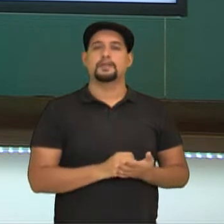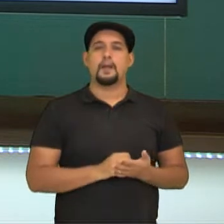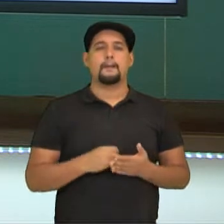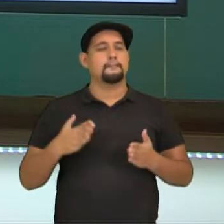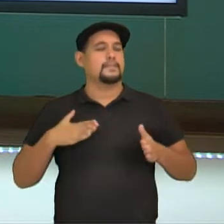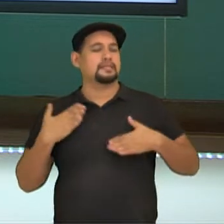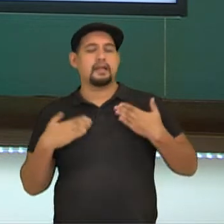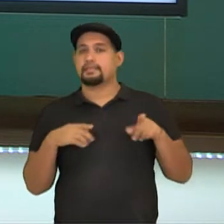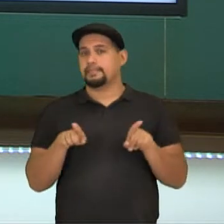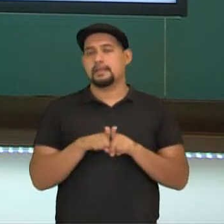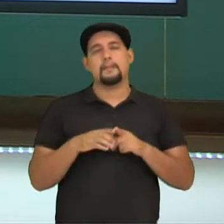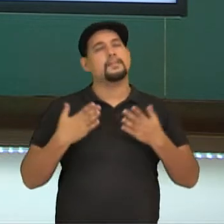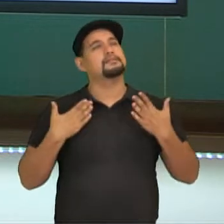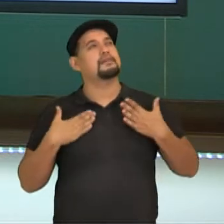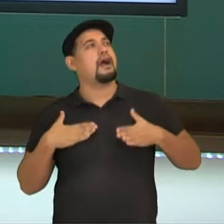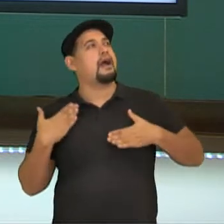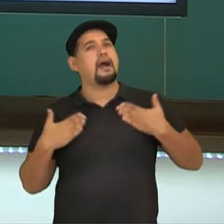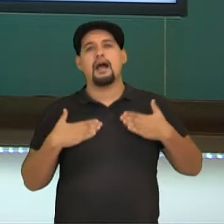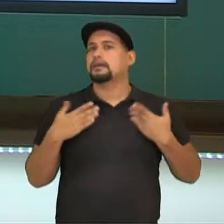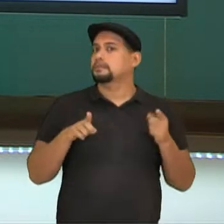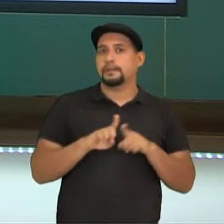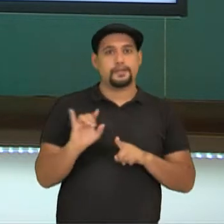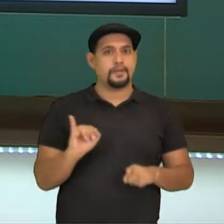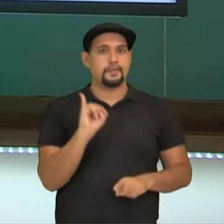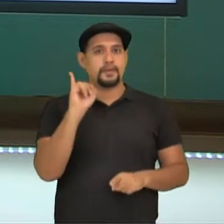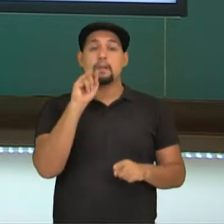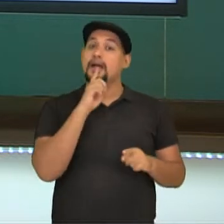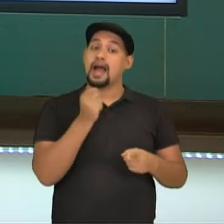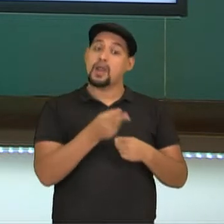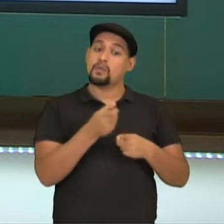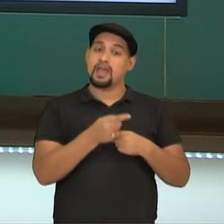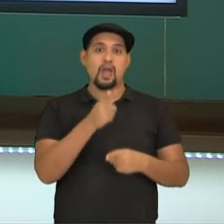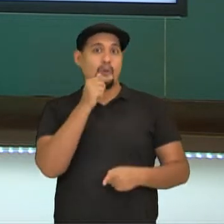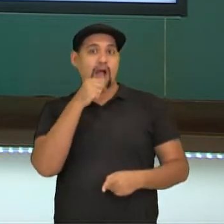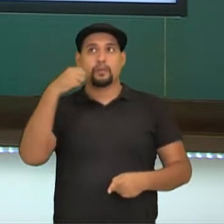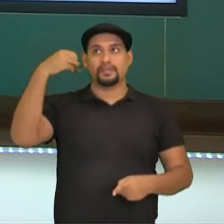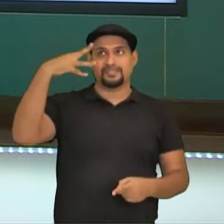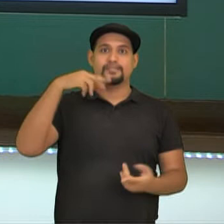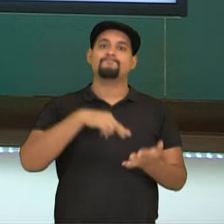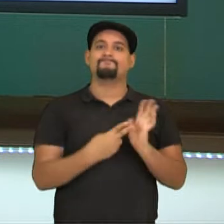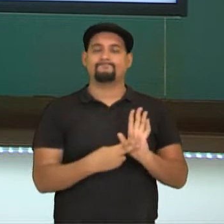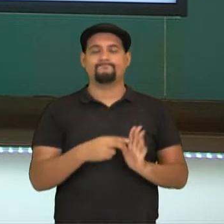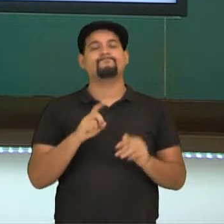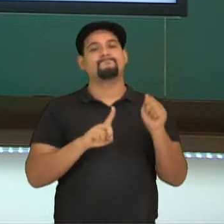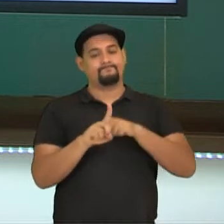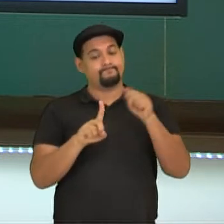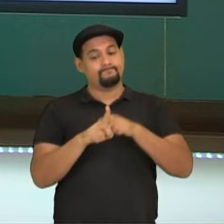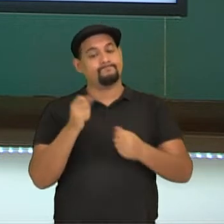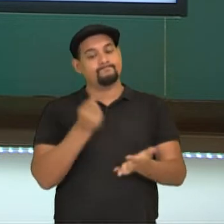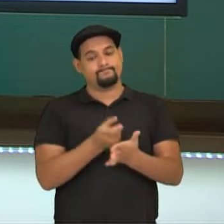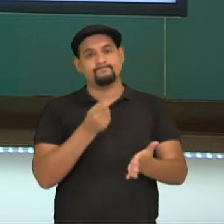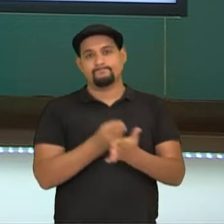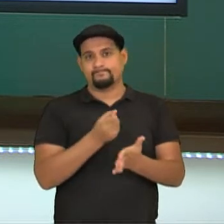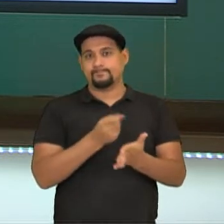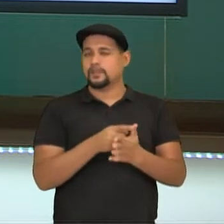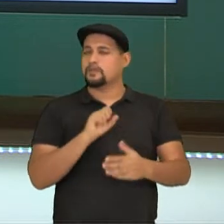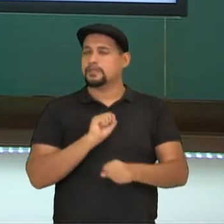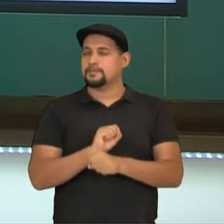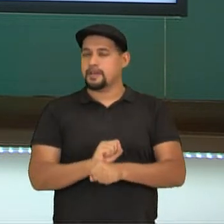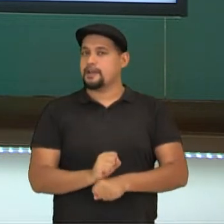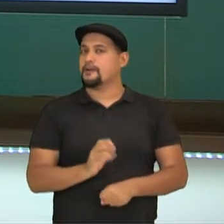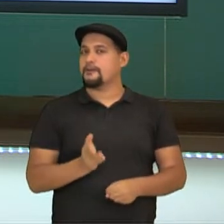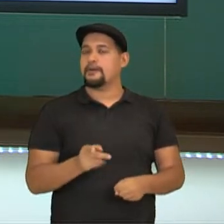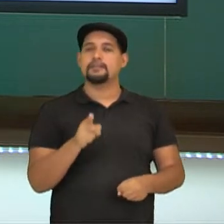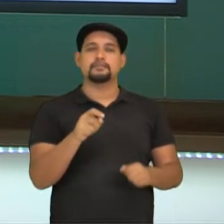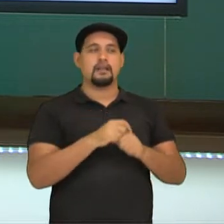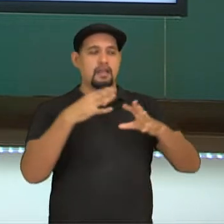outra despesa não essencial. Agora, quando a gente fala em aluguel, água, energia, são despesas essenciais. Vou dar um tempinho agora